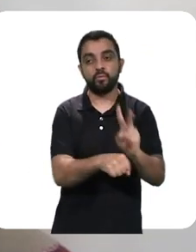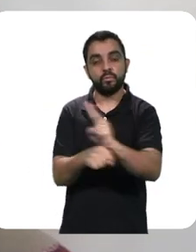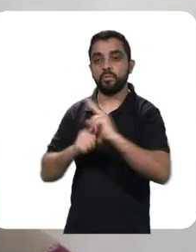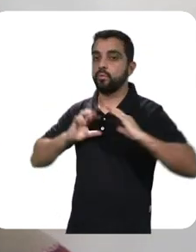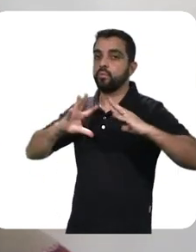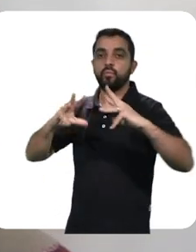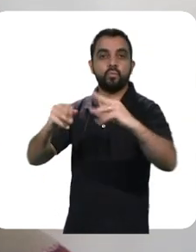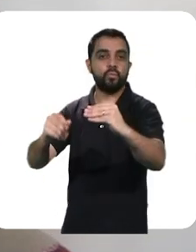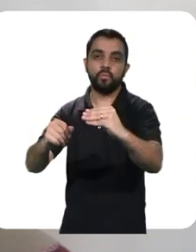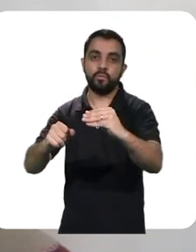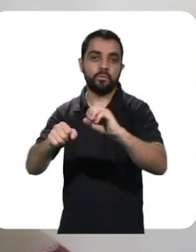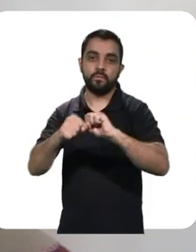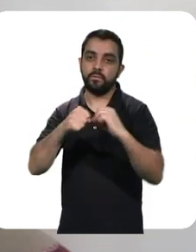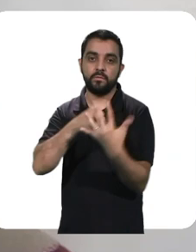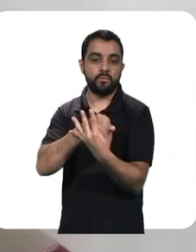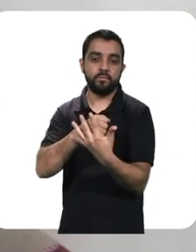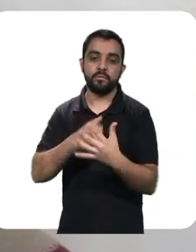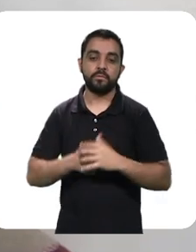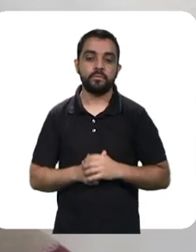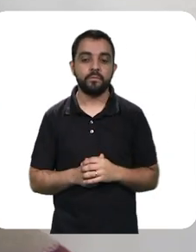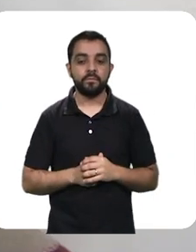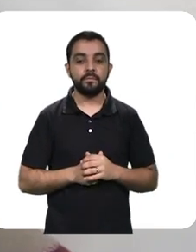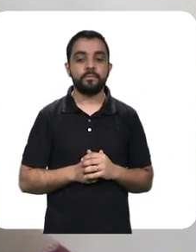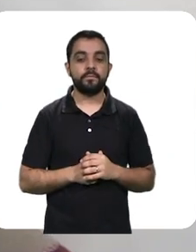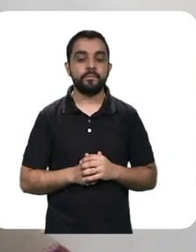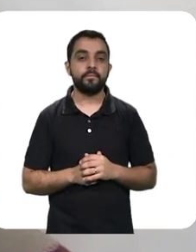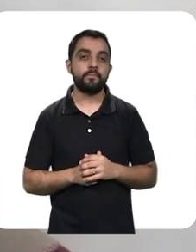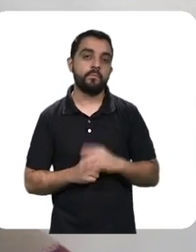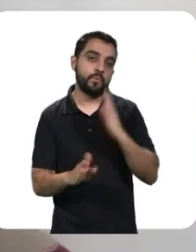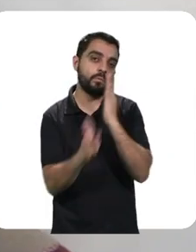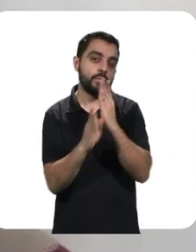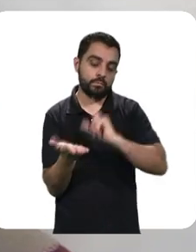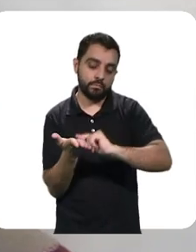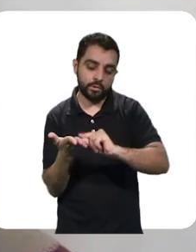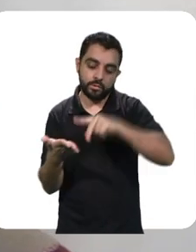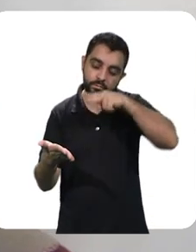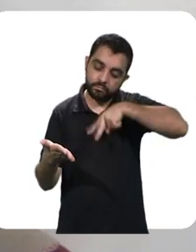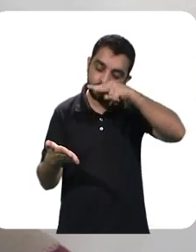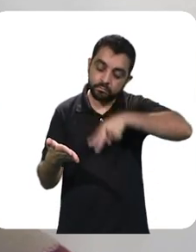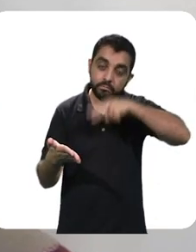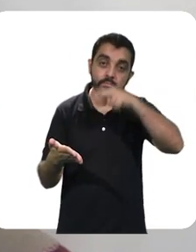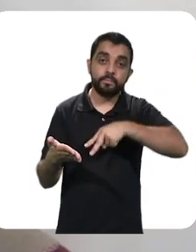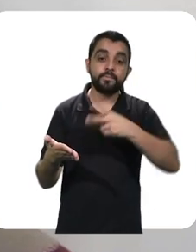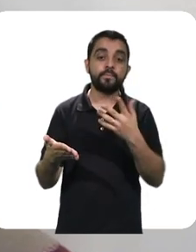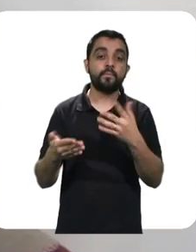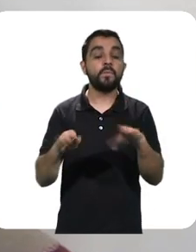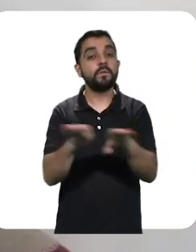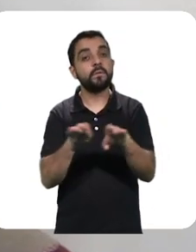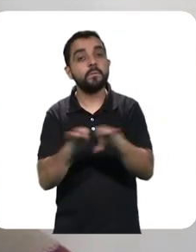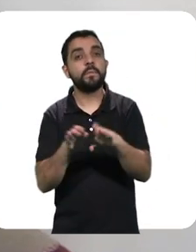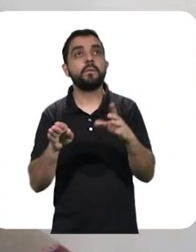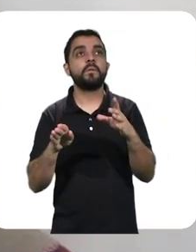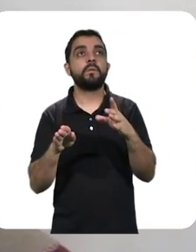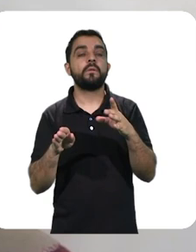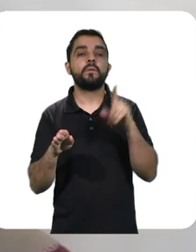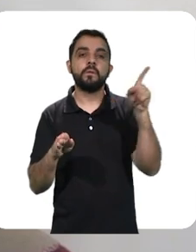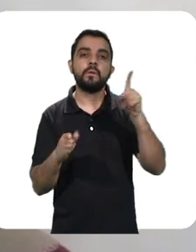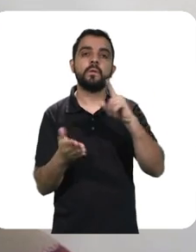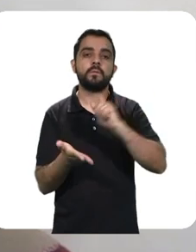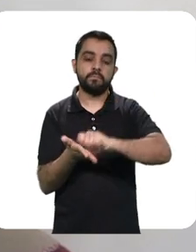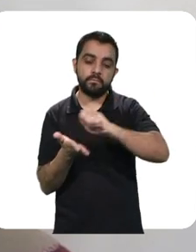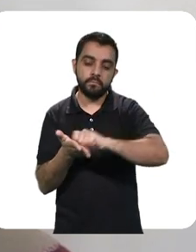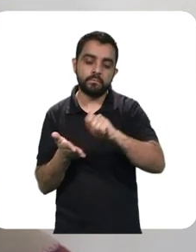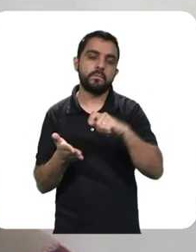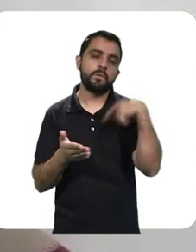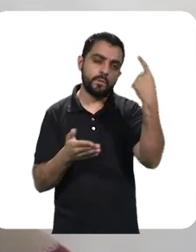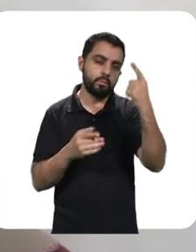que, pelo que ela relatou, e outra situação interessante é que ela comentou em reunião